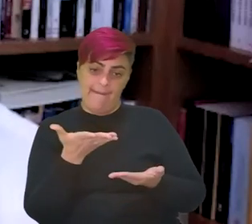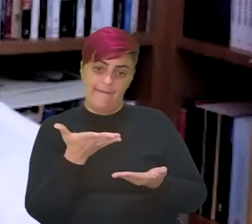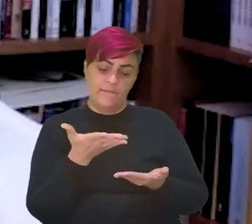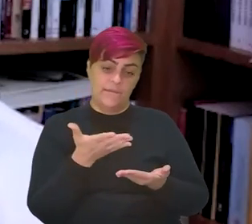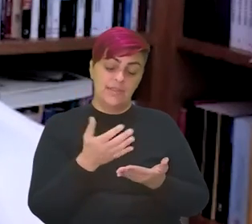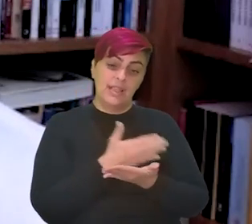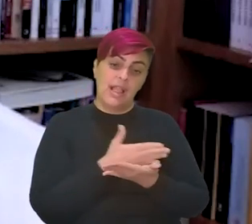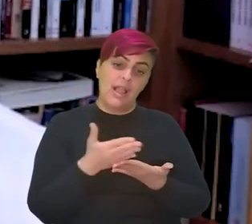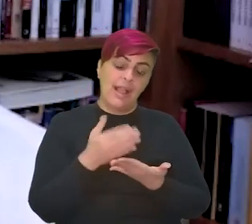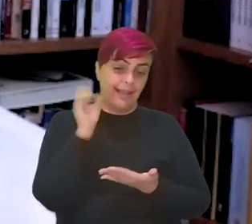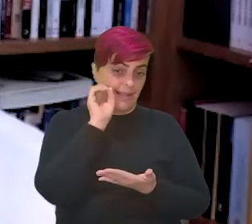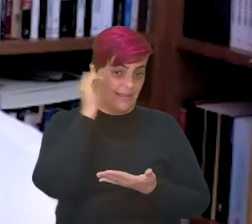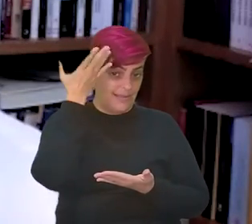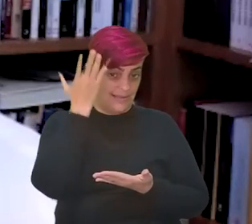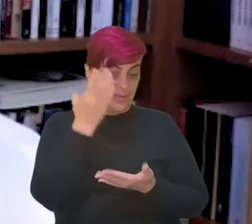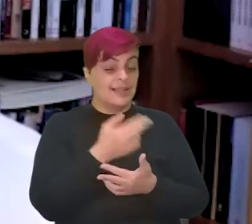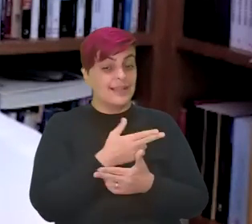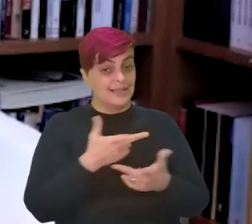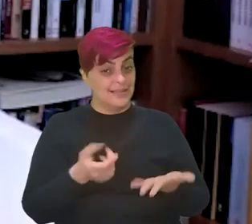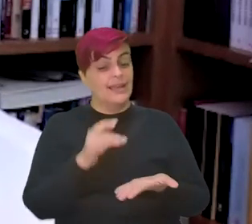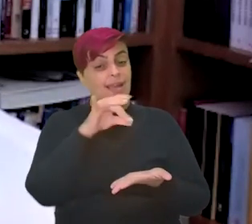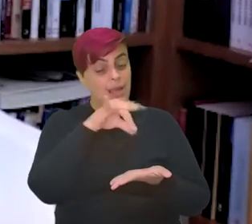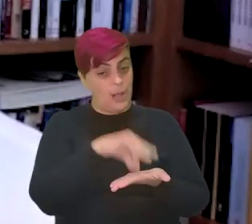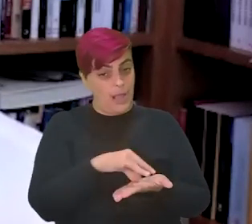você já está criando